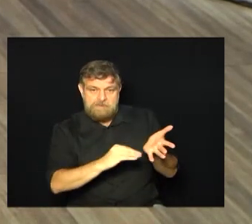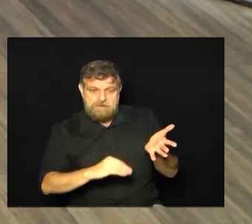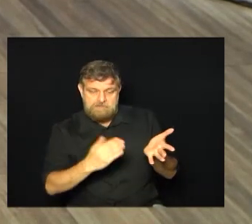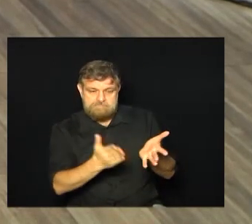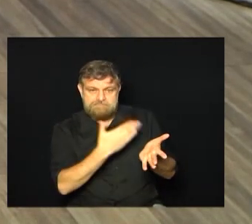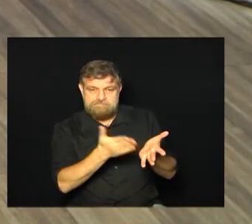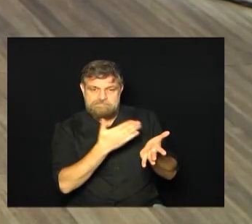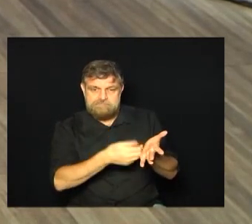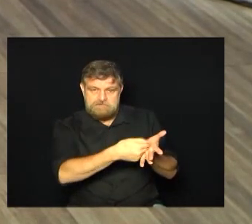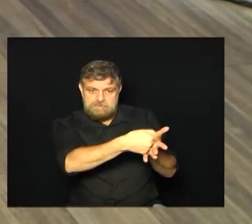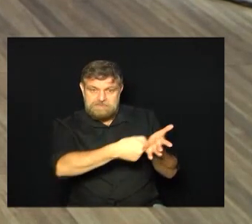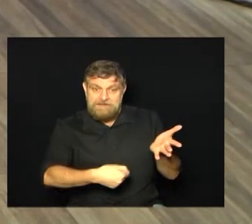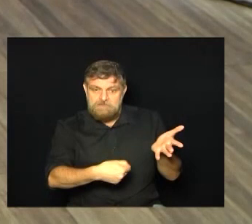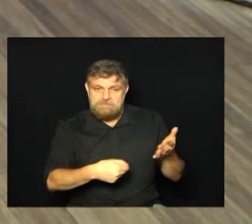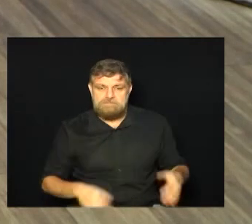livro?